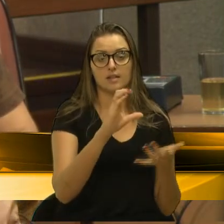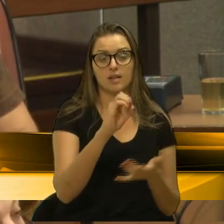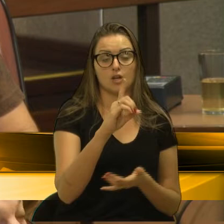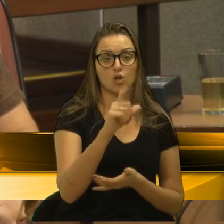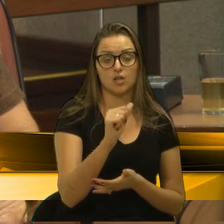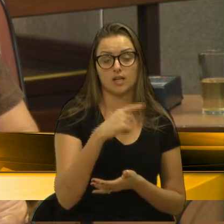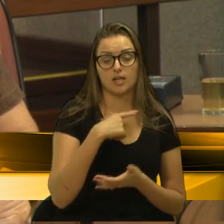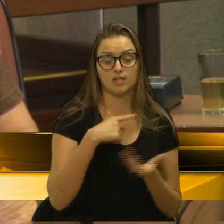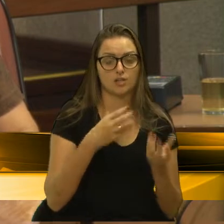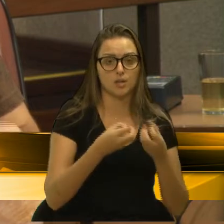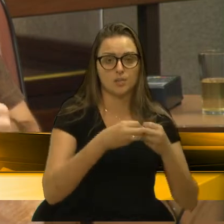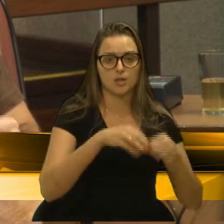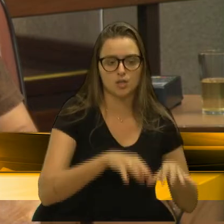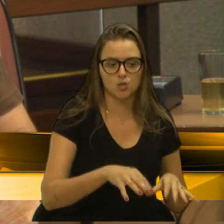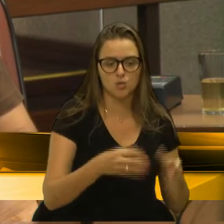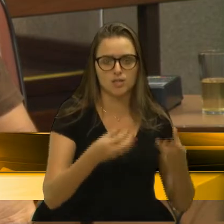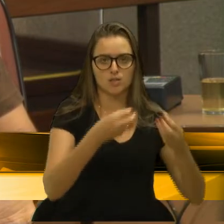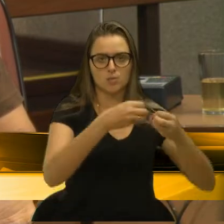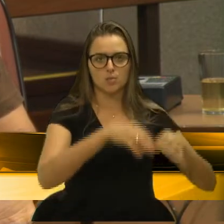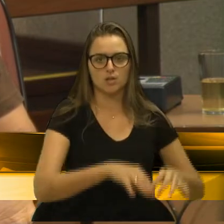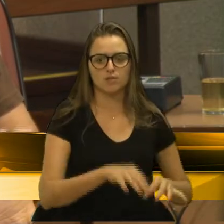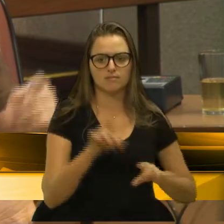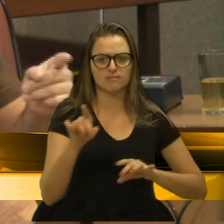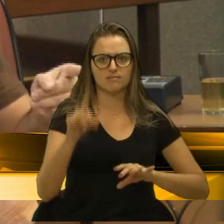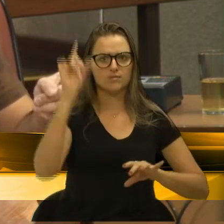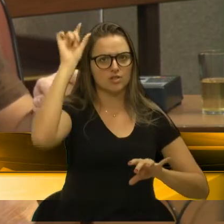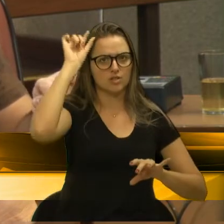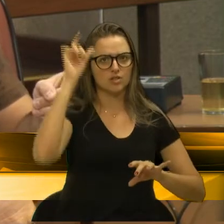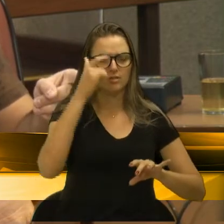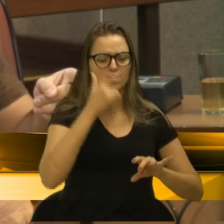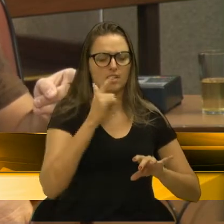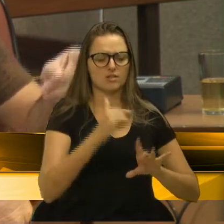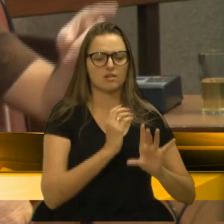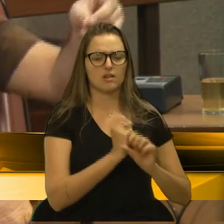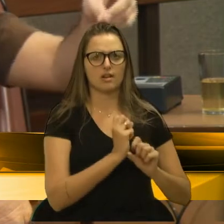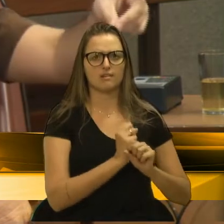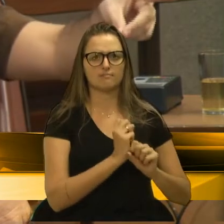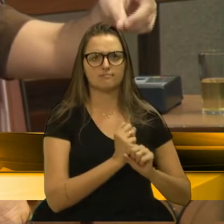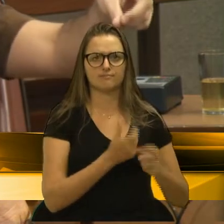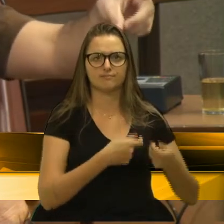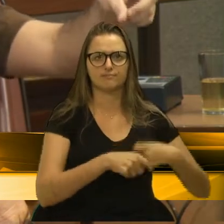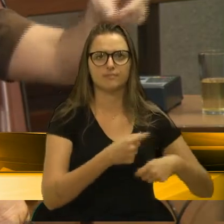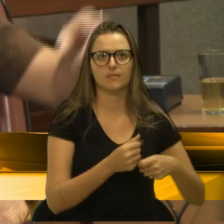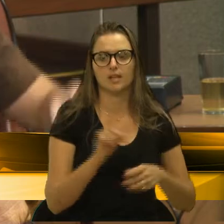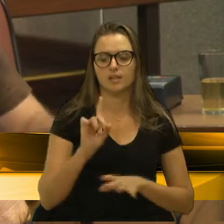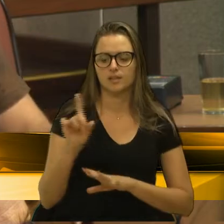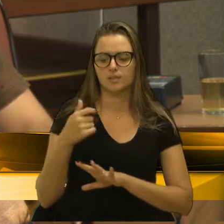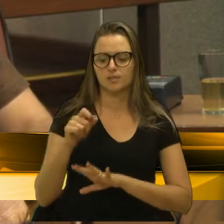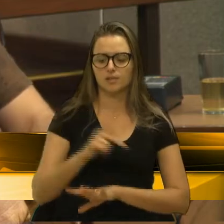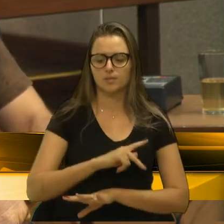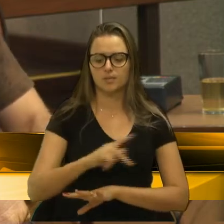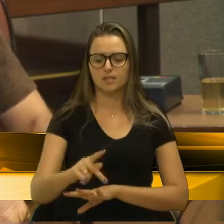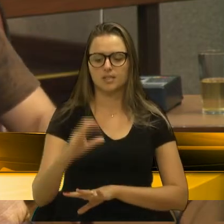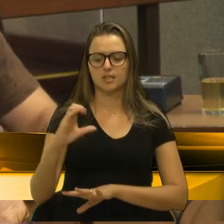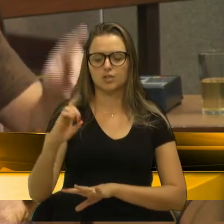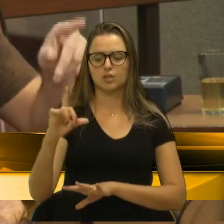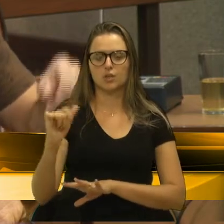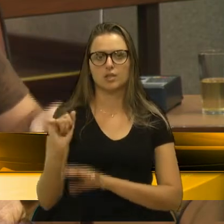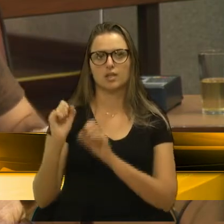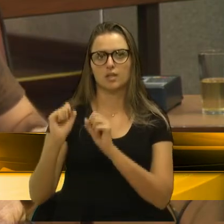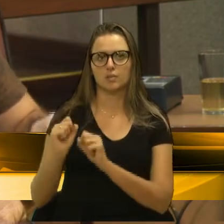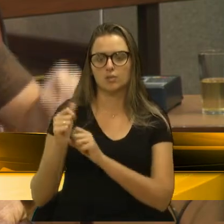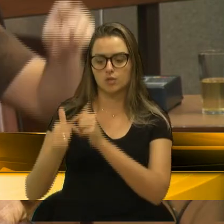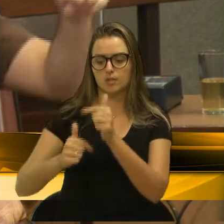tendo prejuízos, ele que se diz contador, deveria de alertar. A gente não precisava ouvir hoje um presidente da Codeca, podia estar trabalhando para a